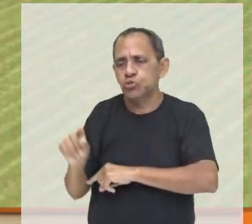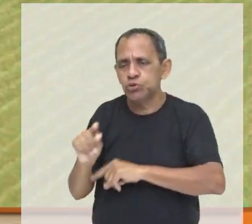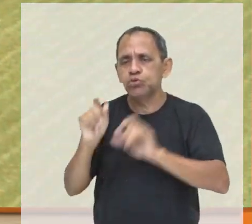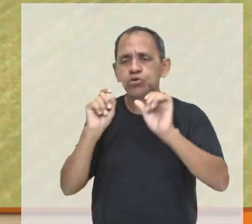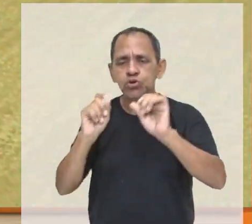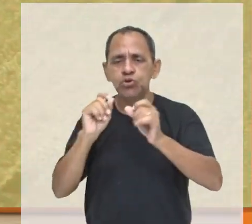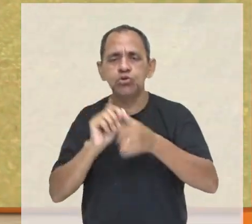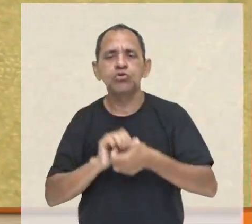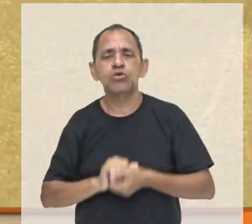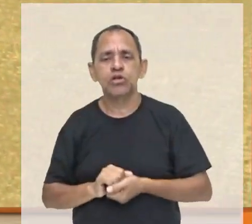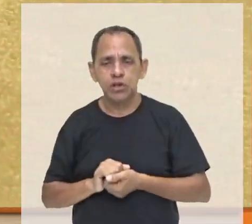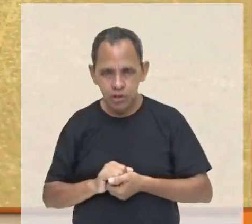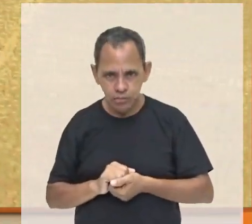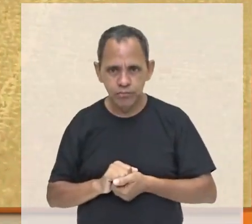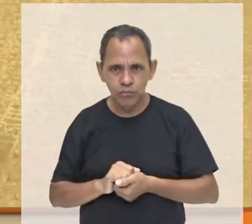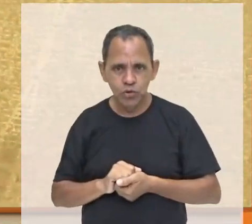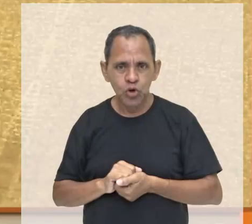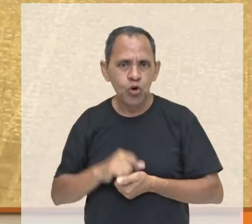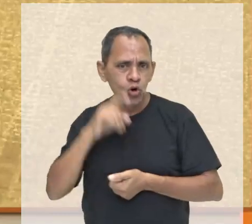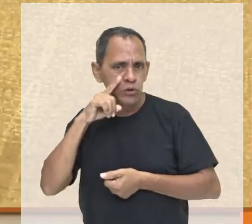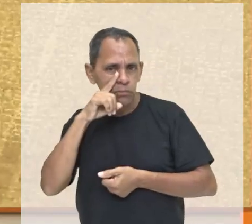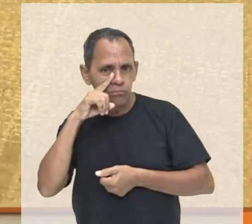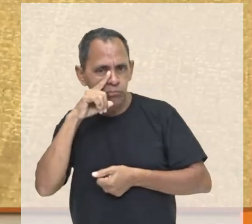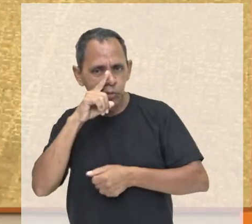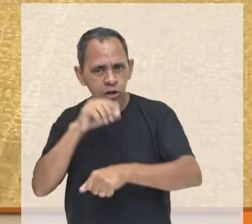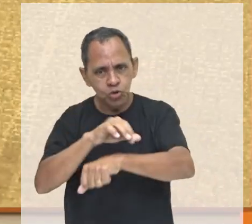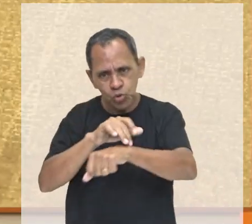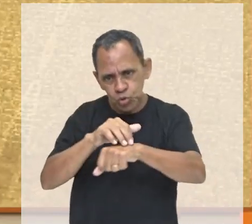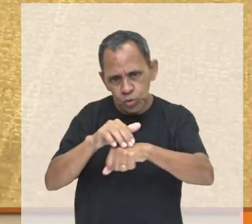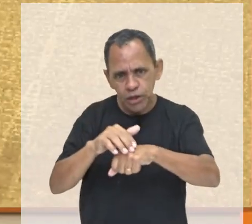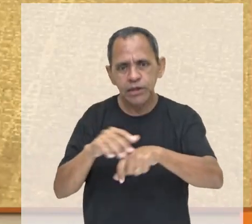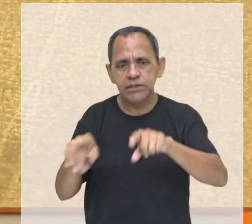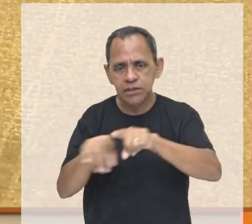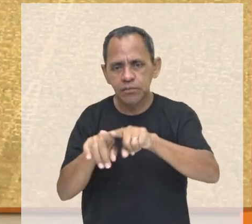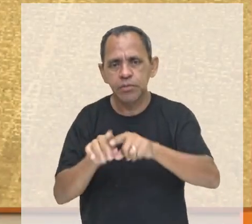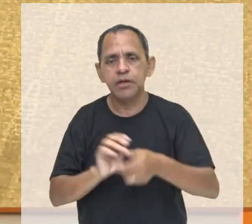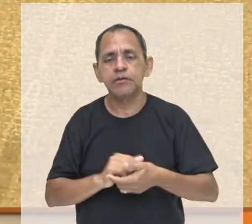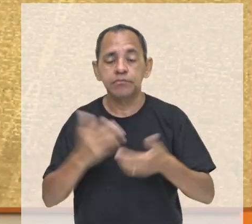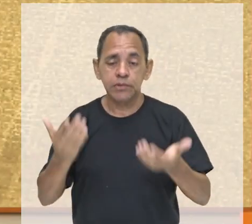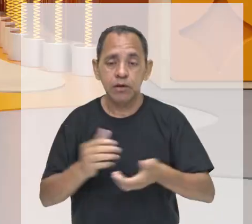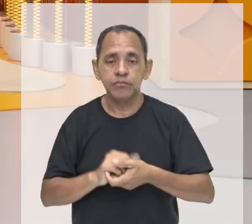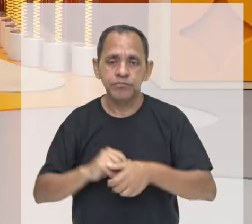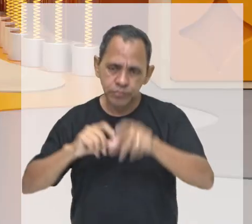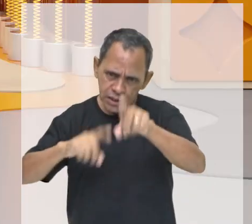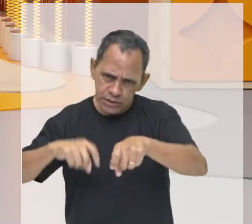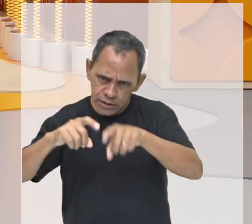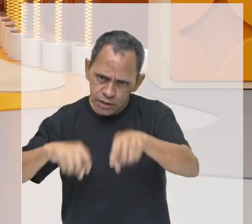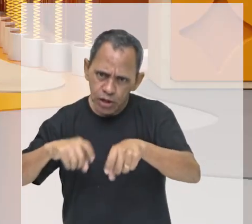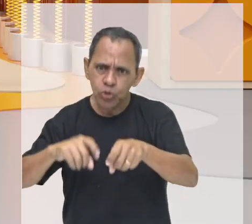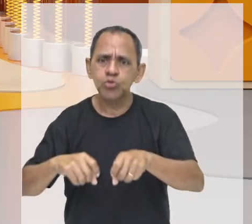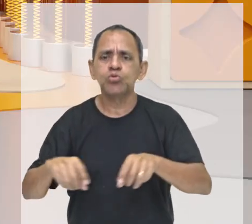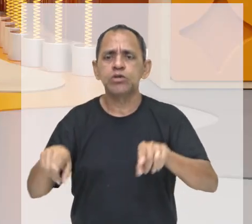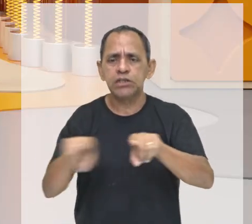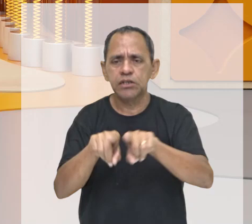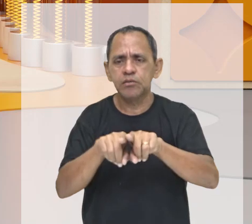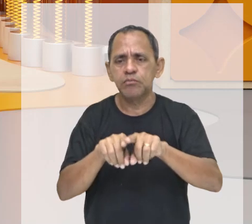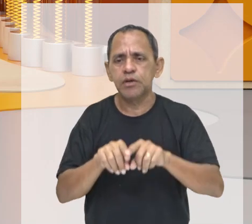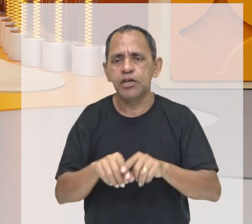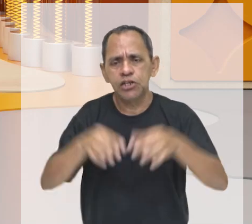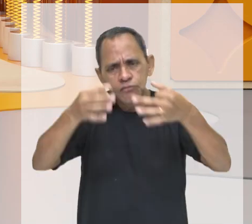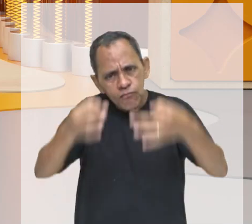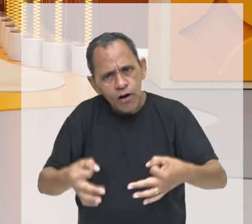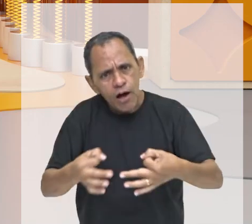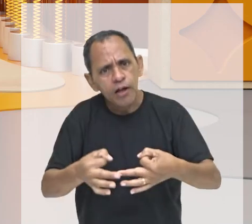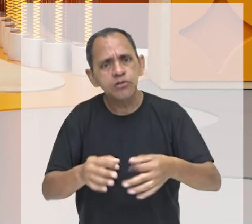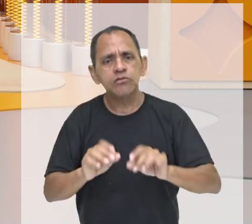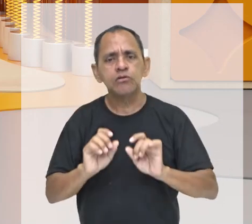várias etapas que são realizadas aí nessa agricultura de precisão, onde realmente é realizado esses trabalhos